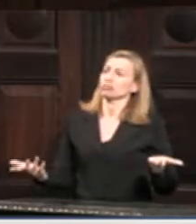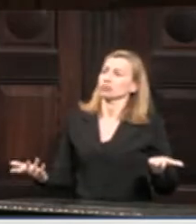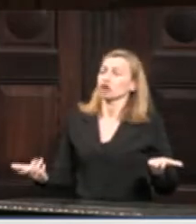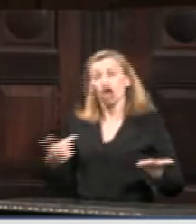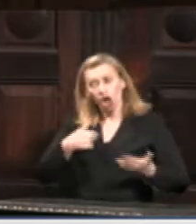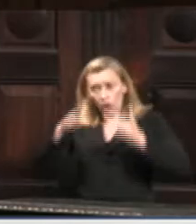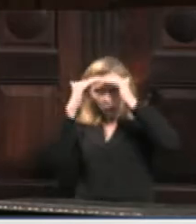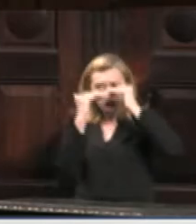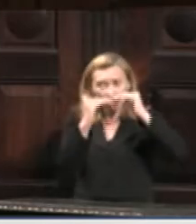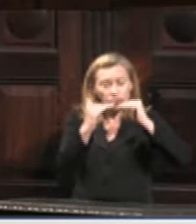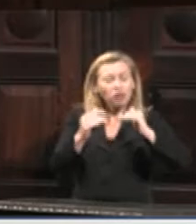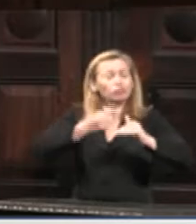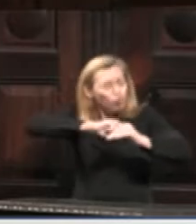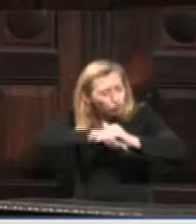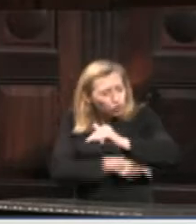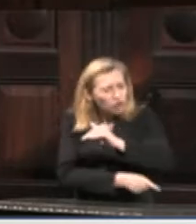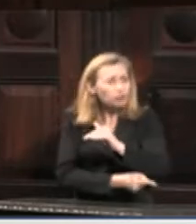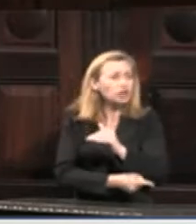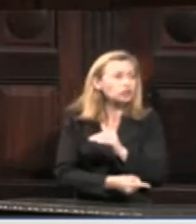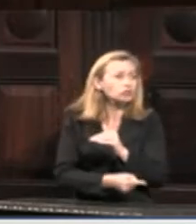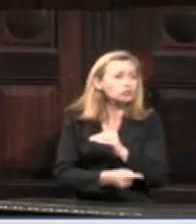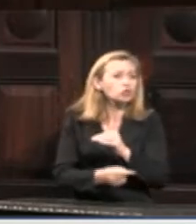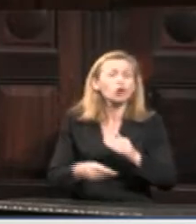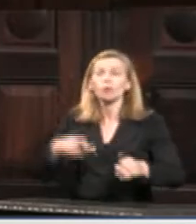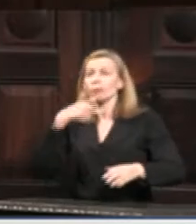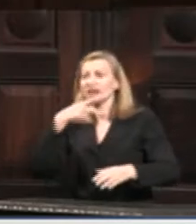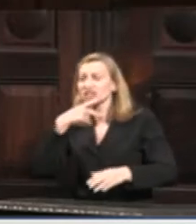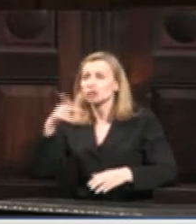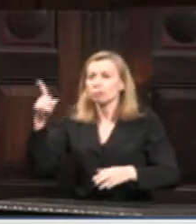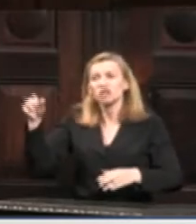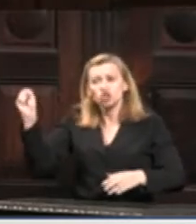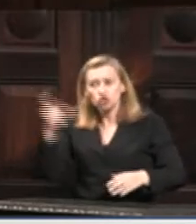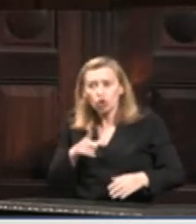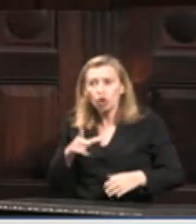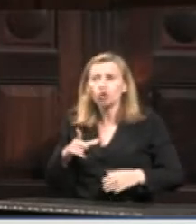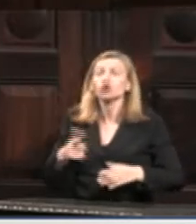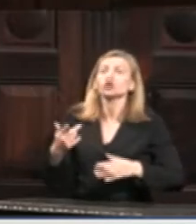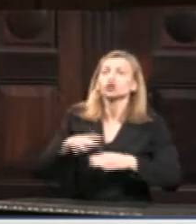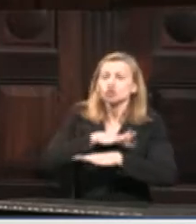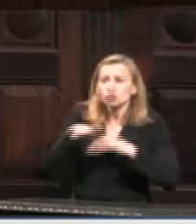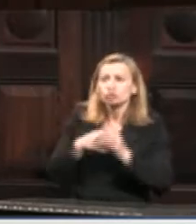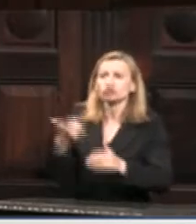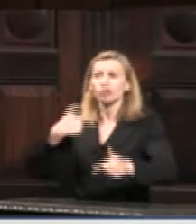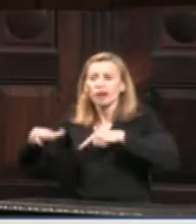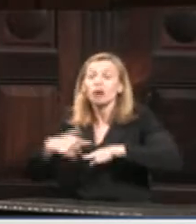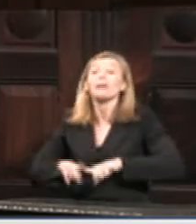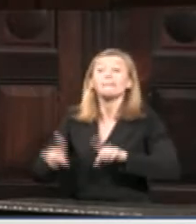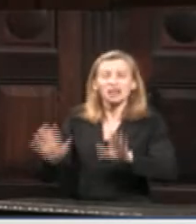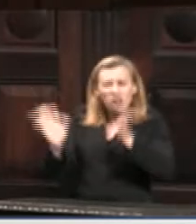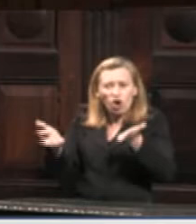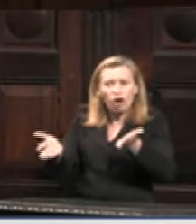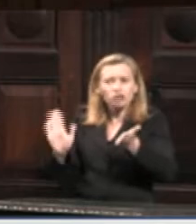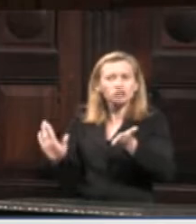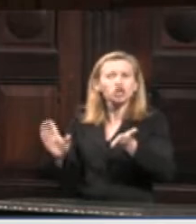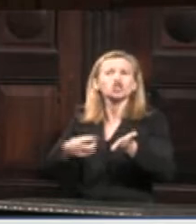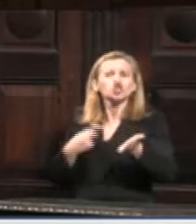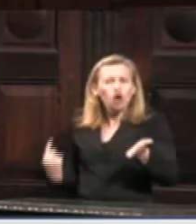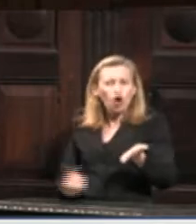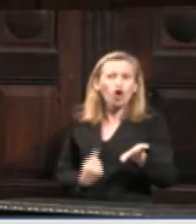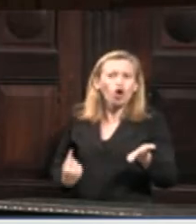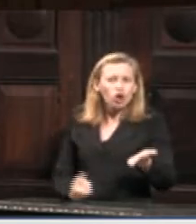Eu respeito profundamente a bancada do PSOL, operosos, trabalhadores. Agora,